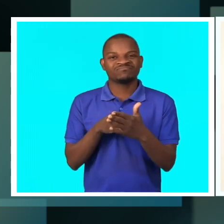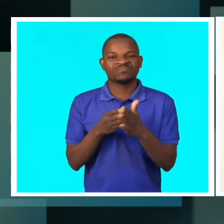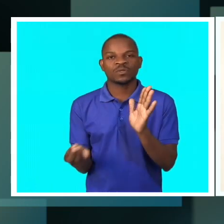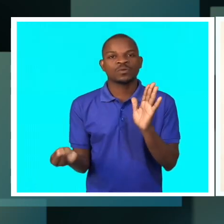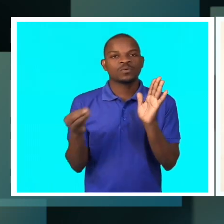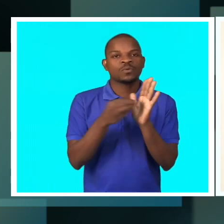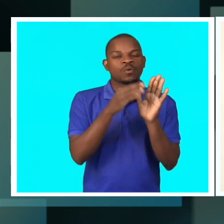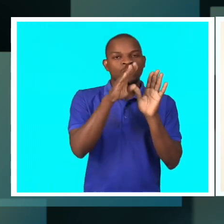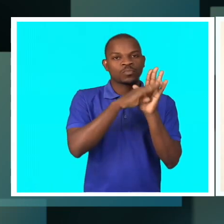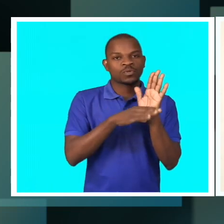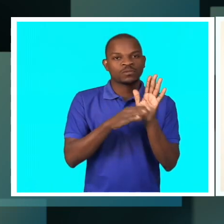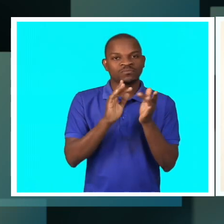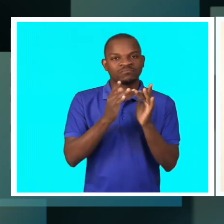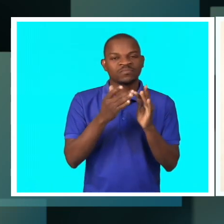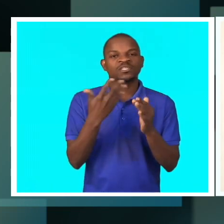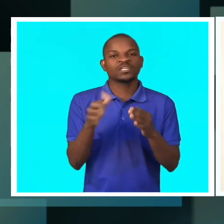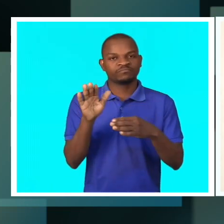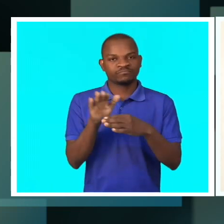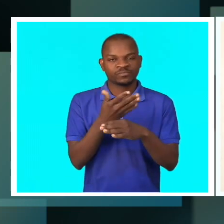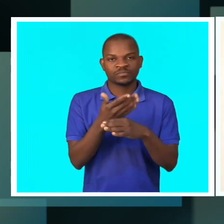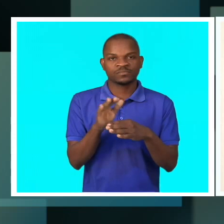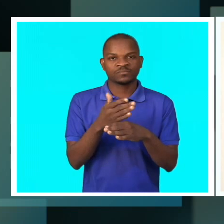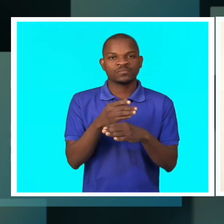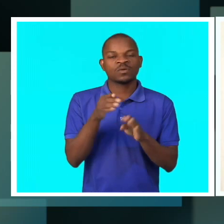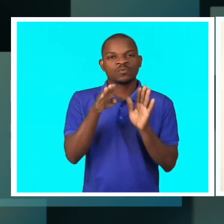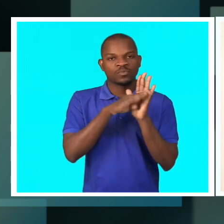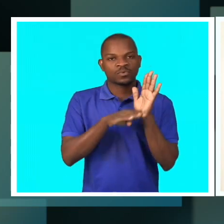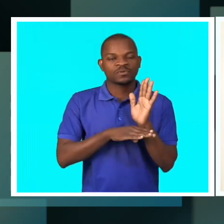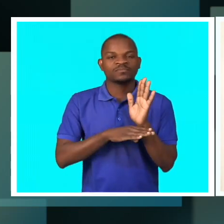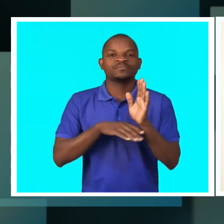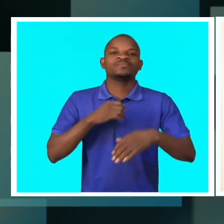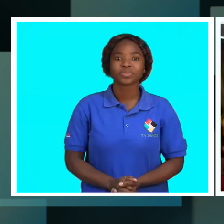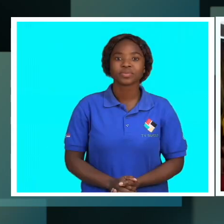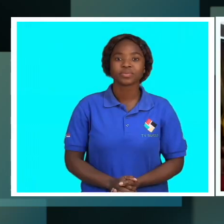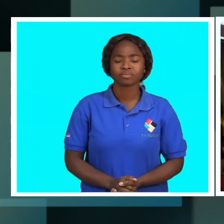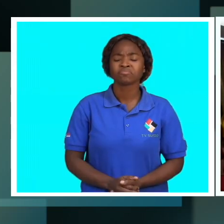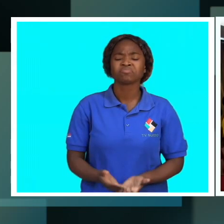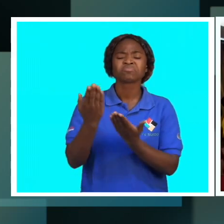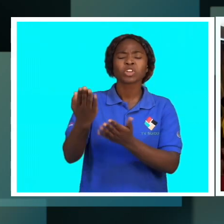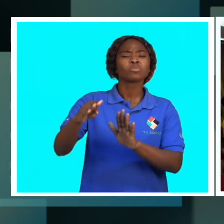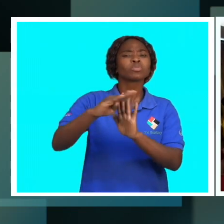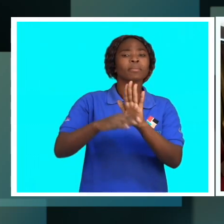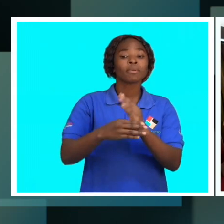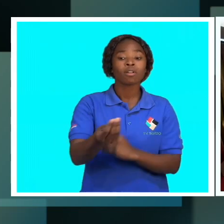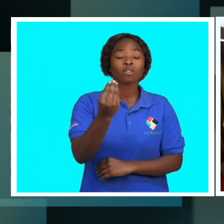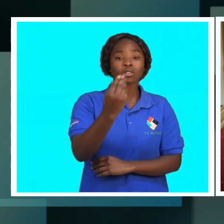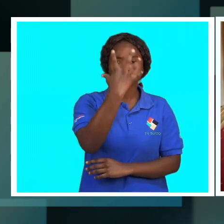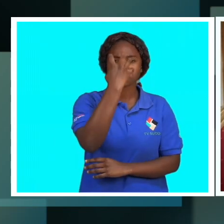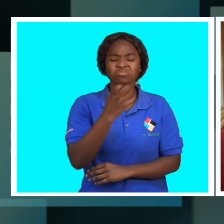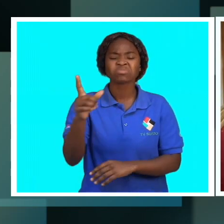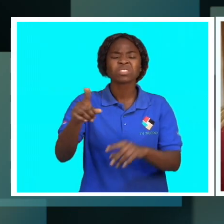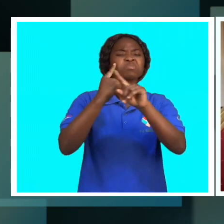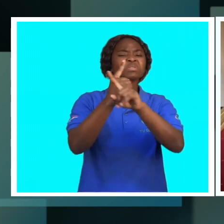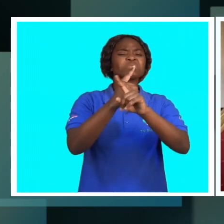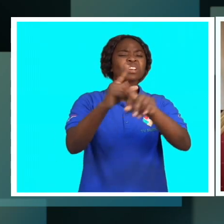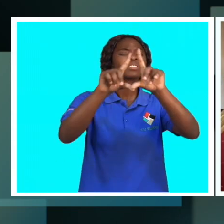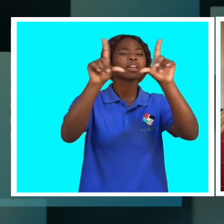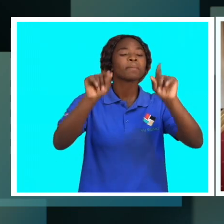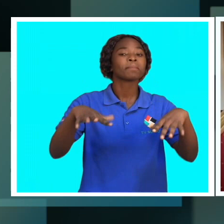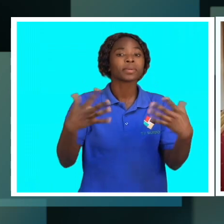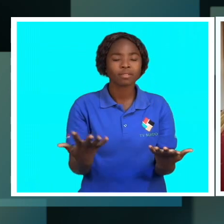programas no SoundCloud, então também fez a revitalização do tal programa. De acordo com os participantes, o